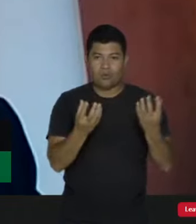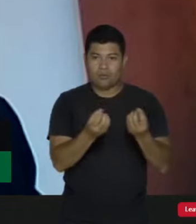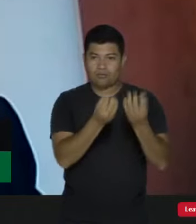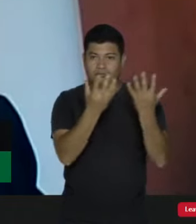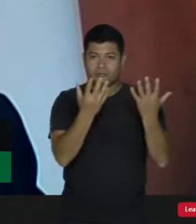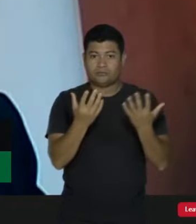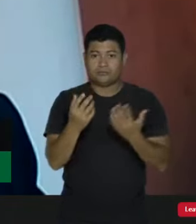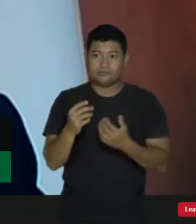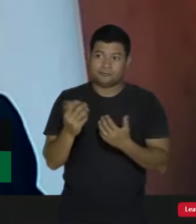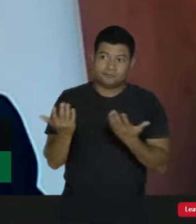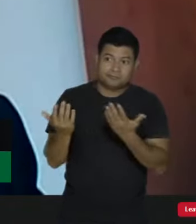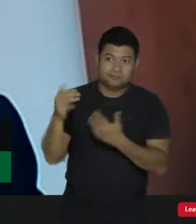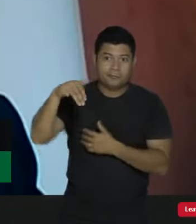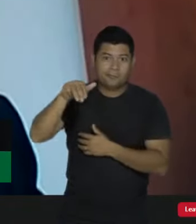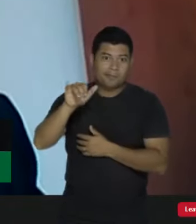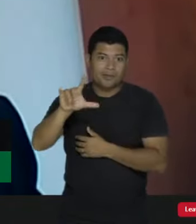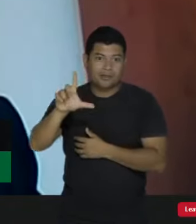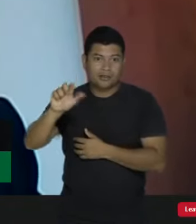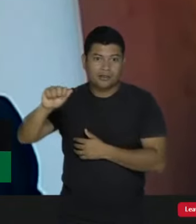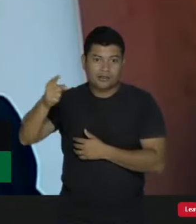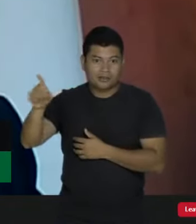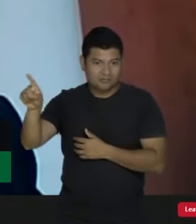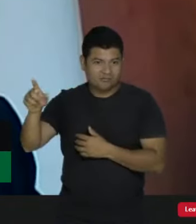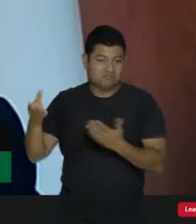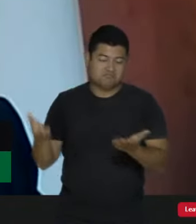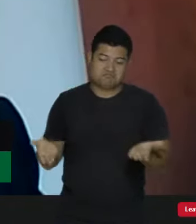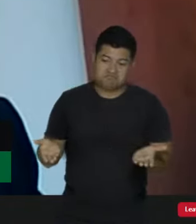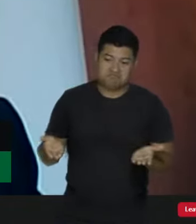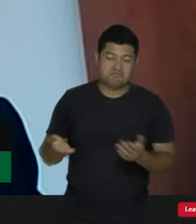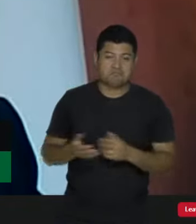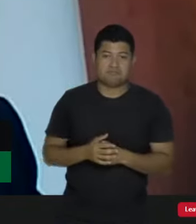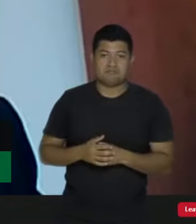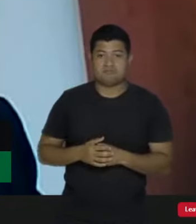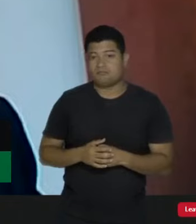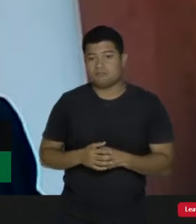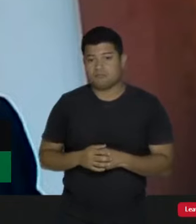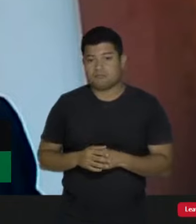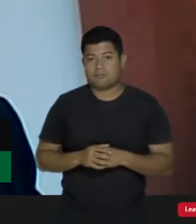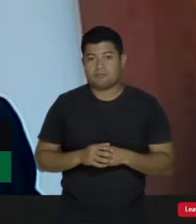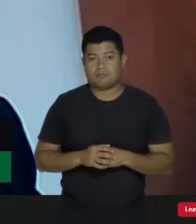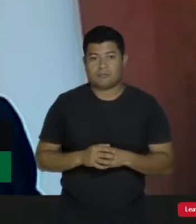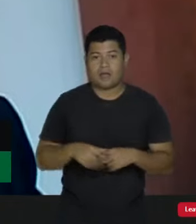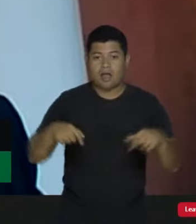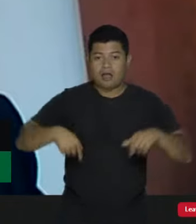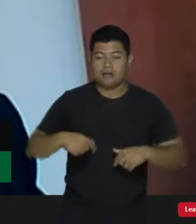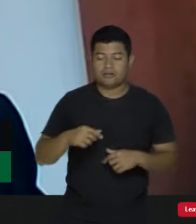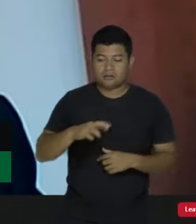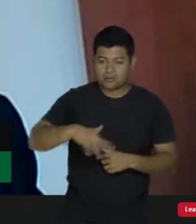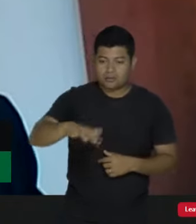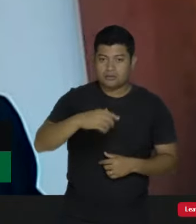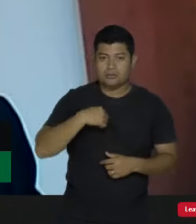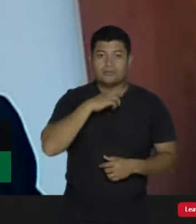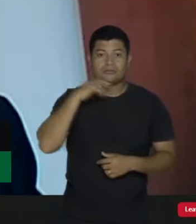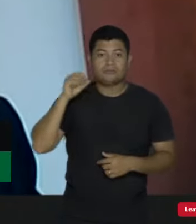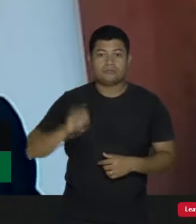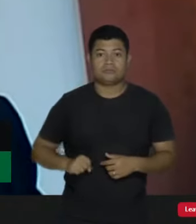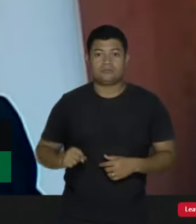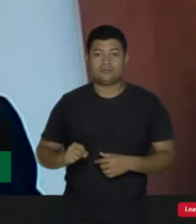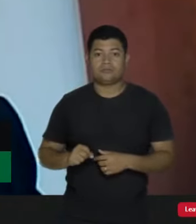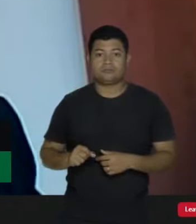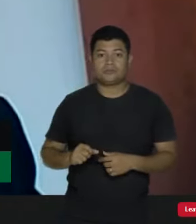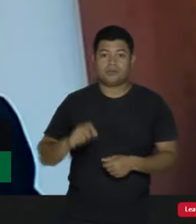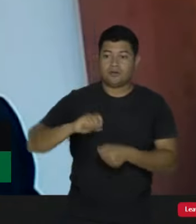né? E assim são feitas todas aqui na região onde eu moro, em Jaraguá do Sul, foram